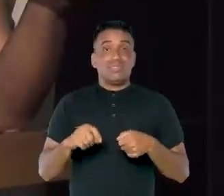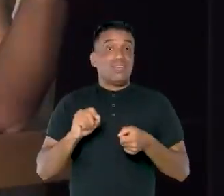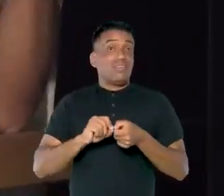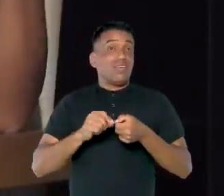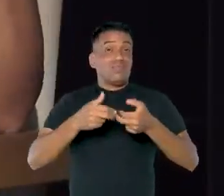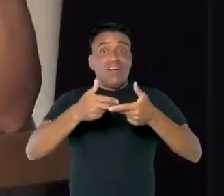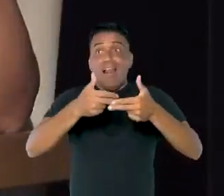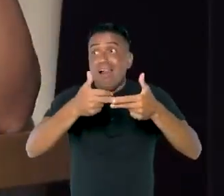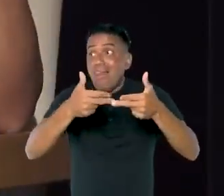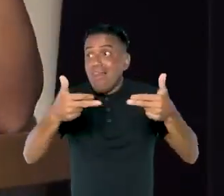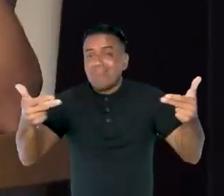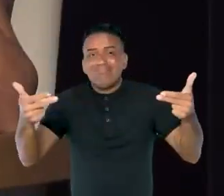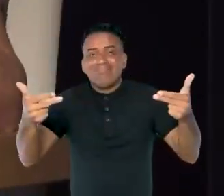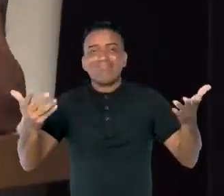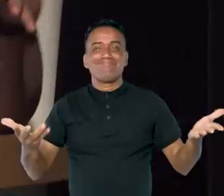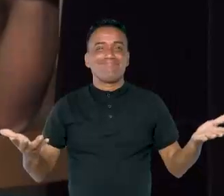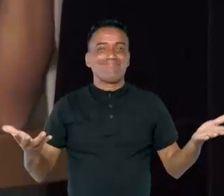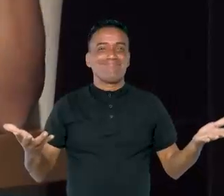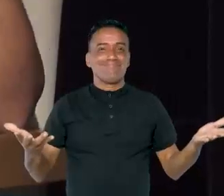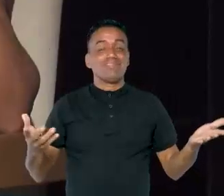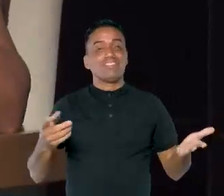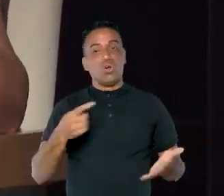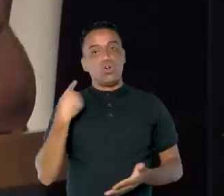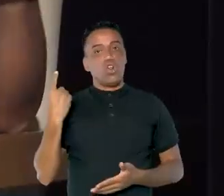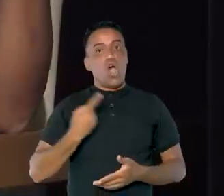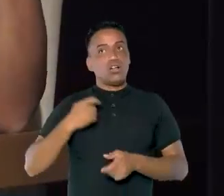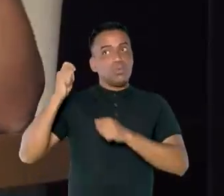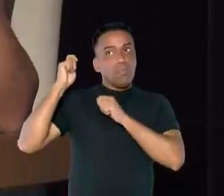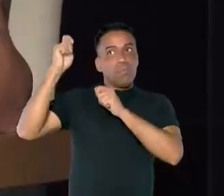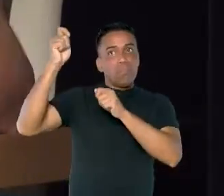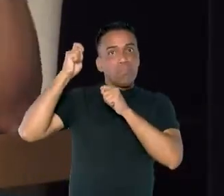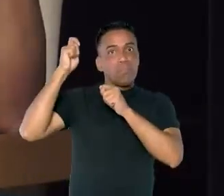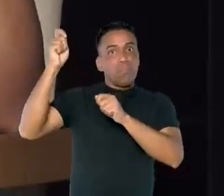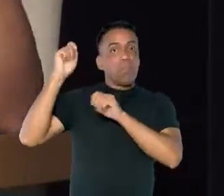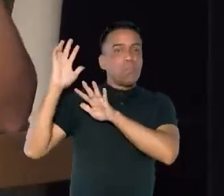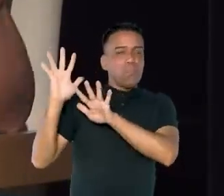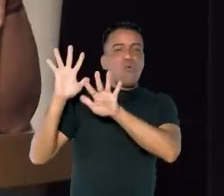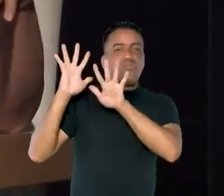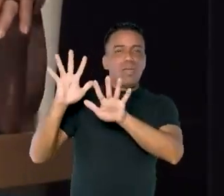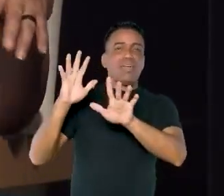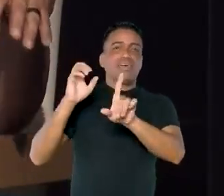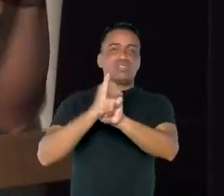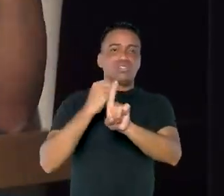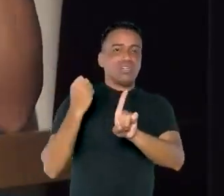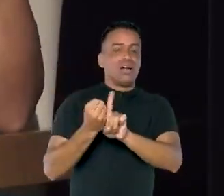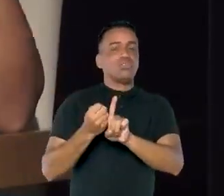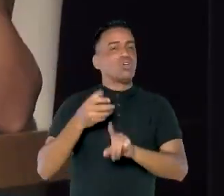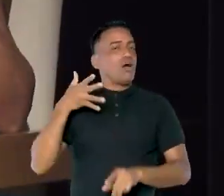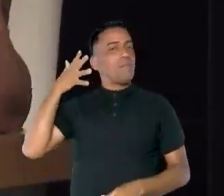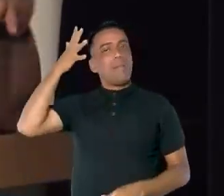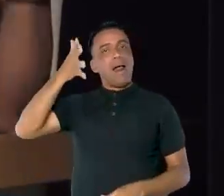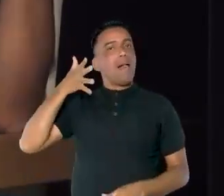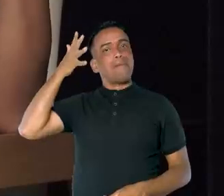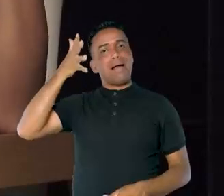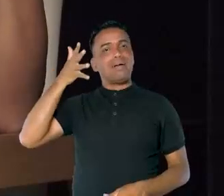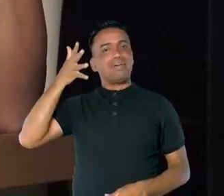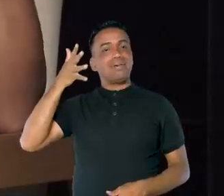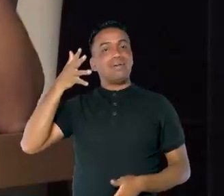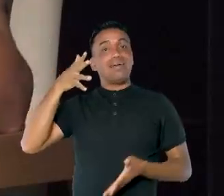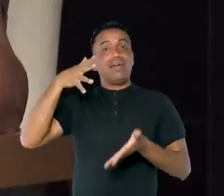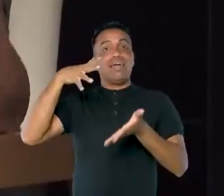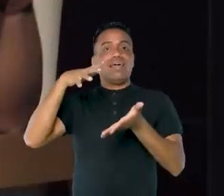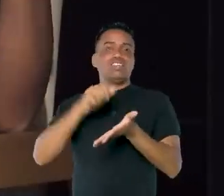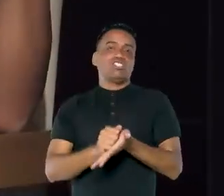mais, sabe? Então, nossos movimentos sociais se deu muito na parte da oralidade. Então, com isso,